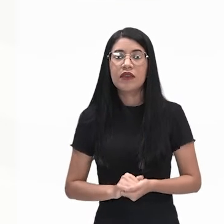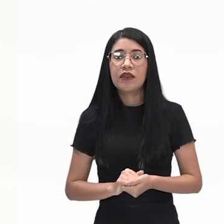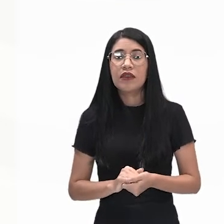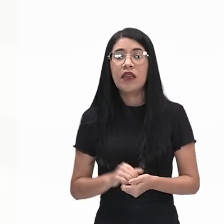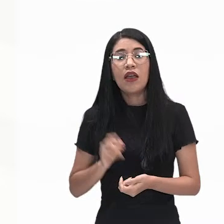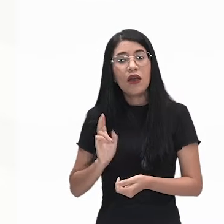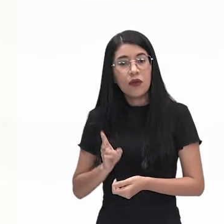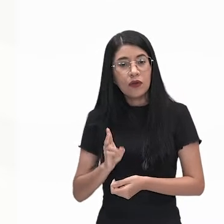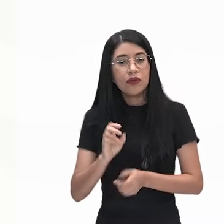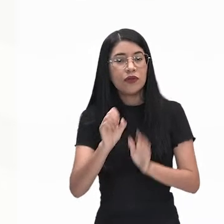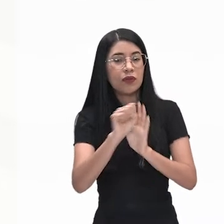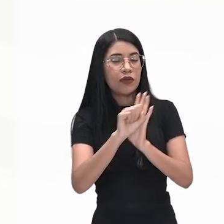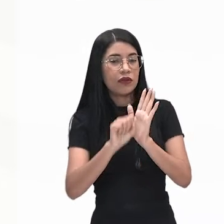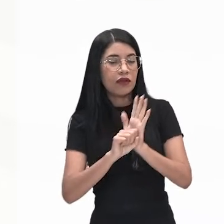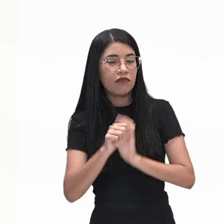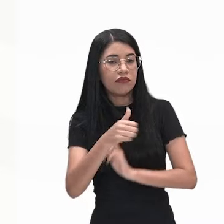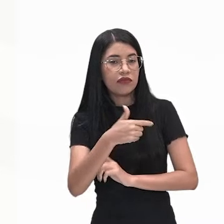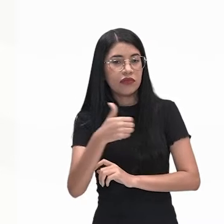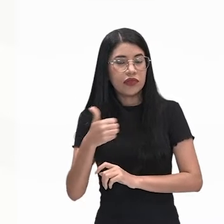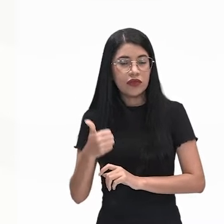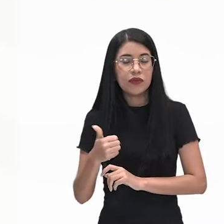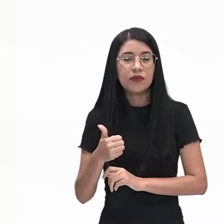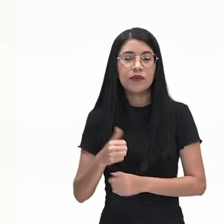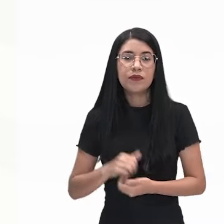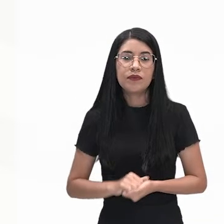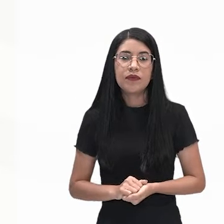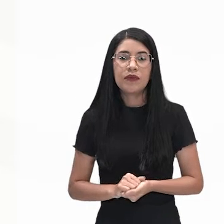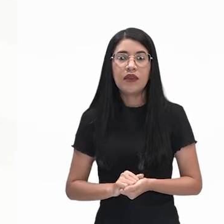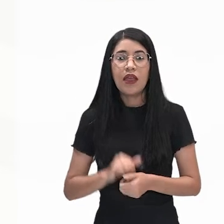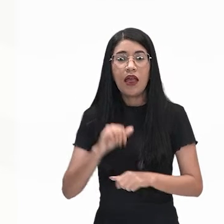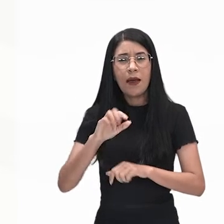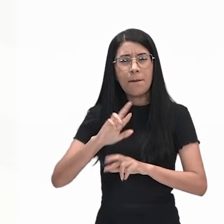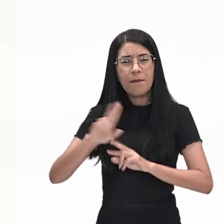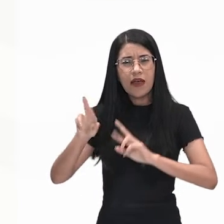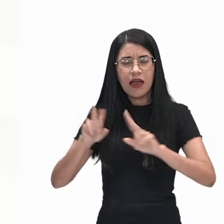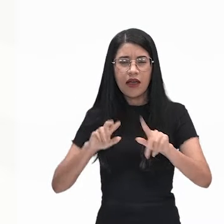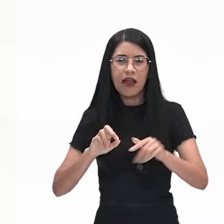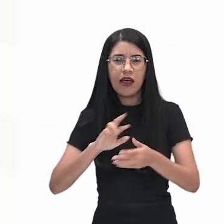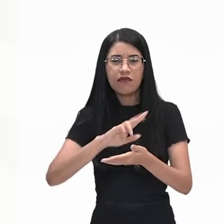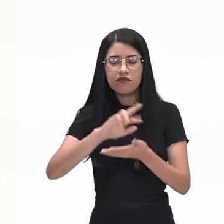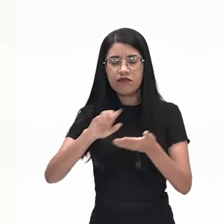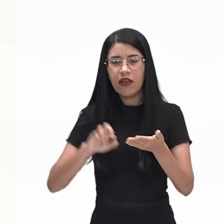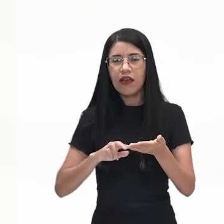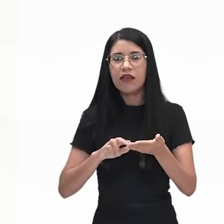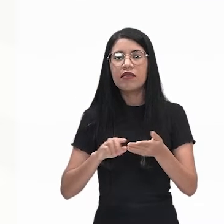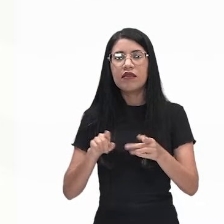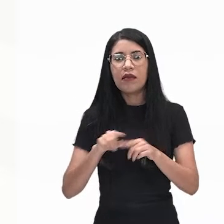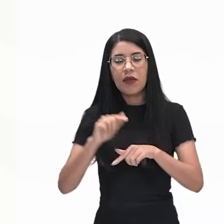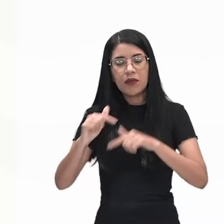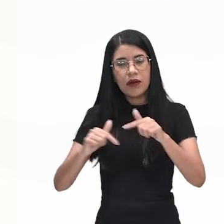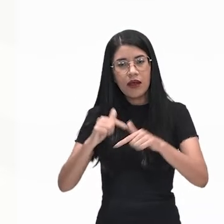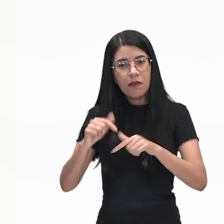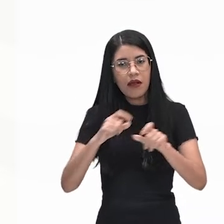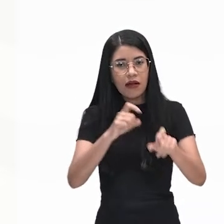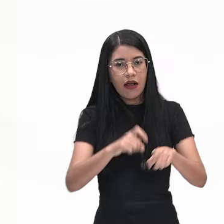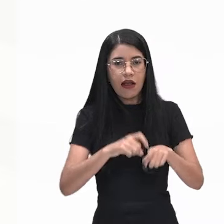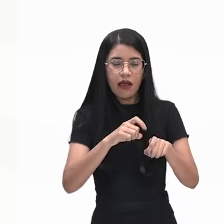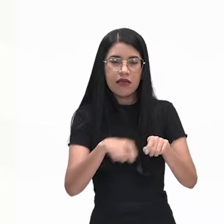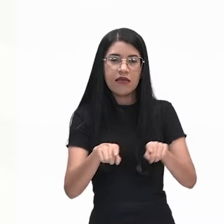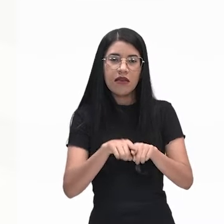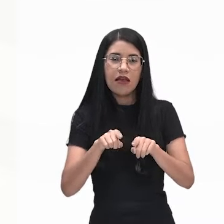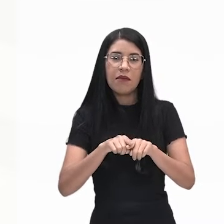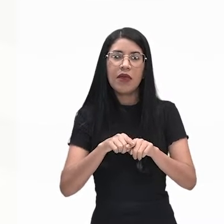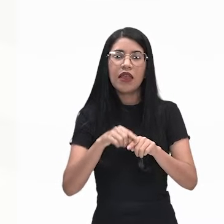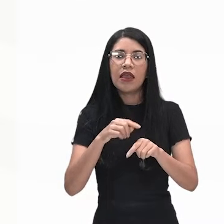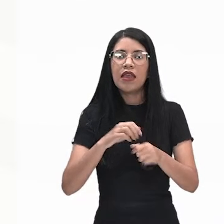aquele homem com uma enxada no braço, tá? O cara que produz soja, né, o produtor de soja, ele está lá na sua fazenda com um tablet conectado com o